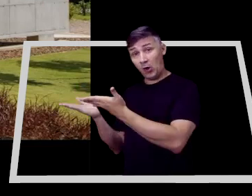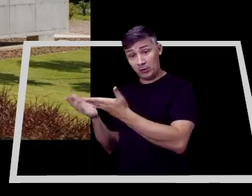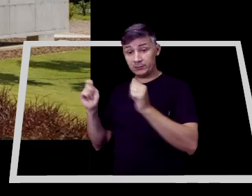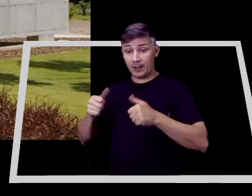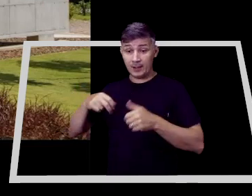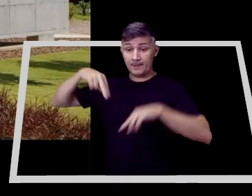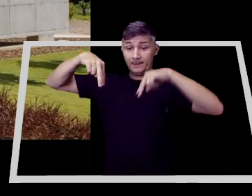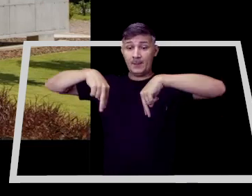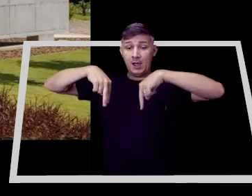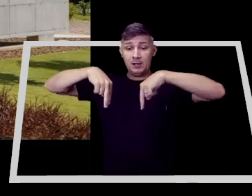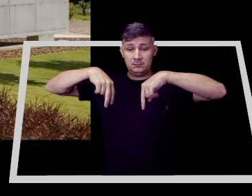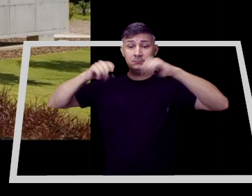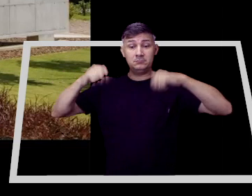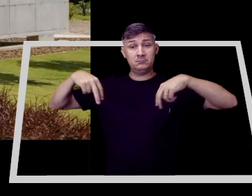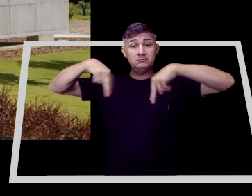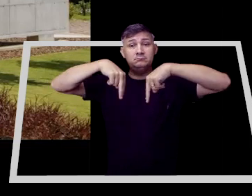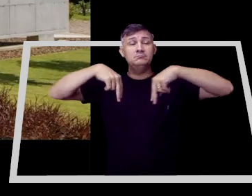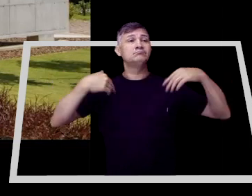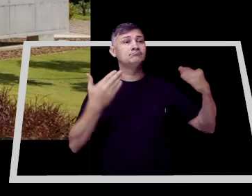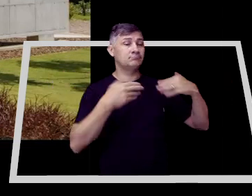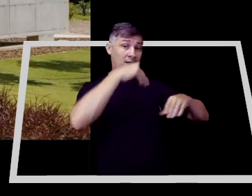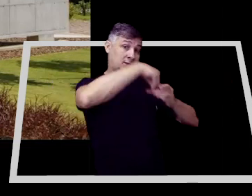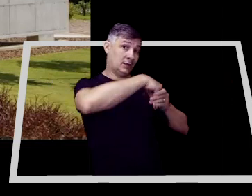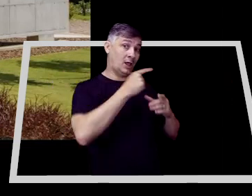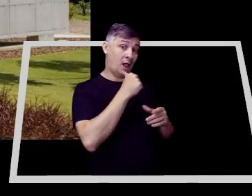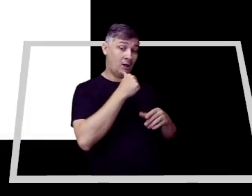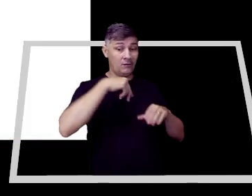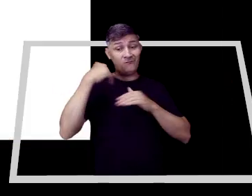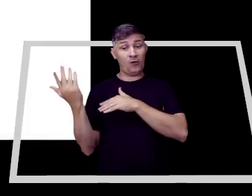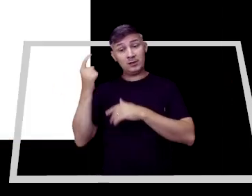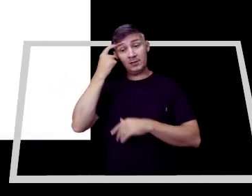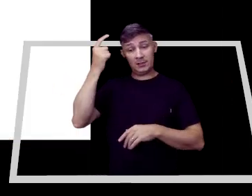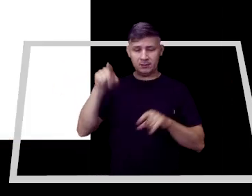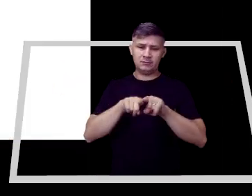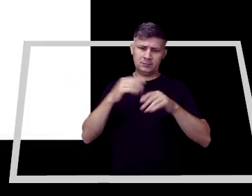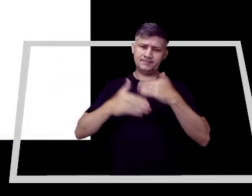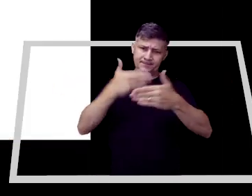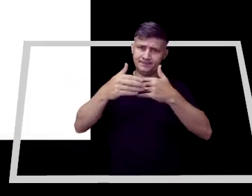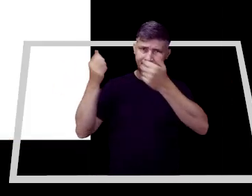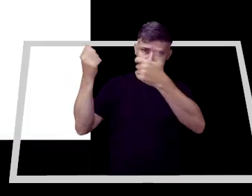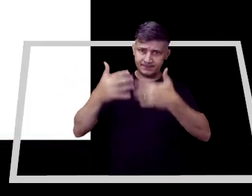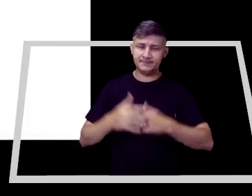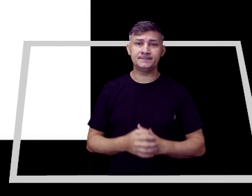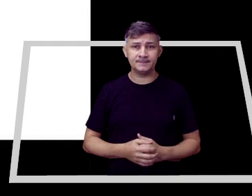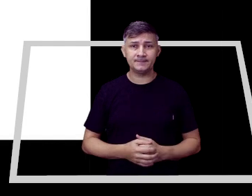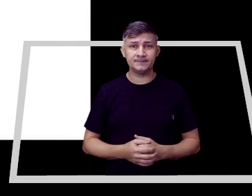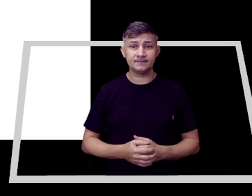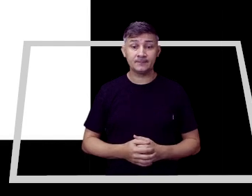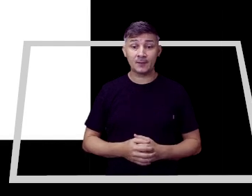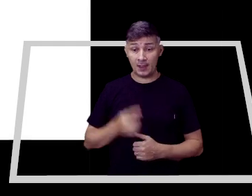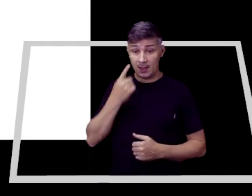Acho que era um pouco também uma ideia que vocês vão ver na sequência, que foi